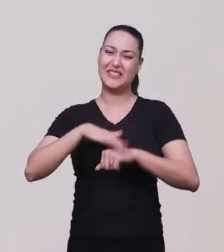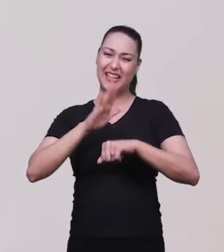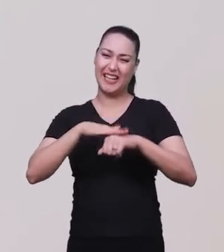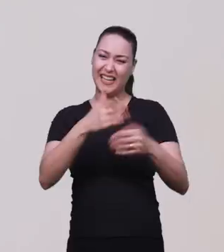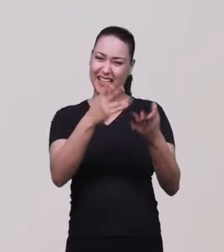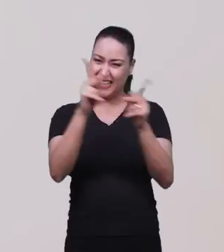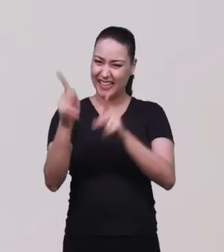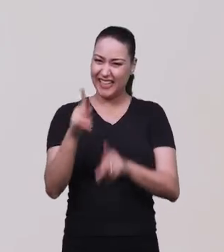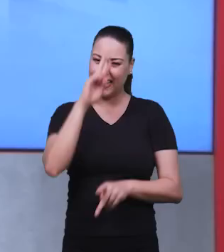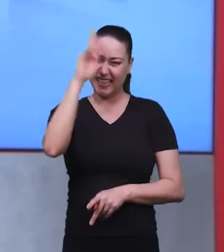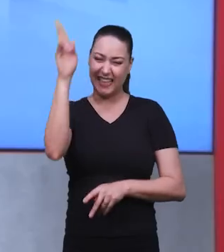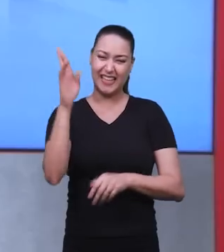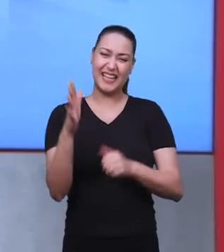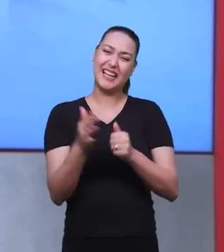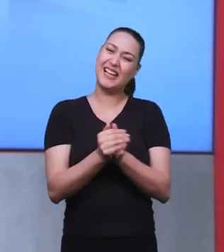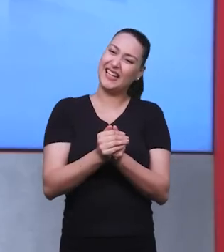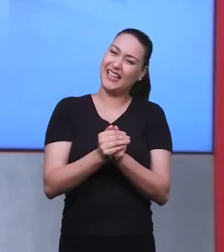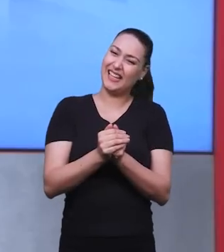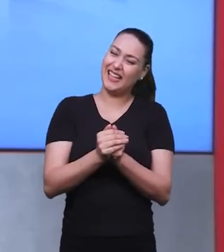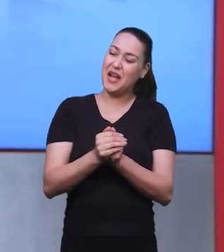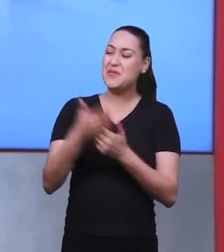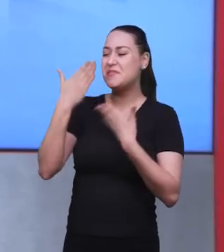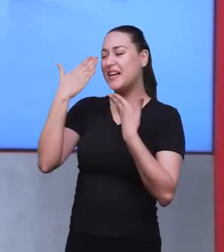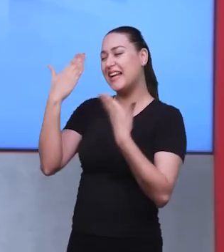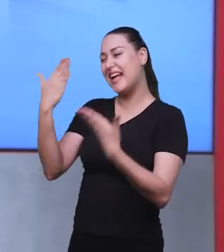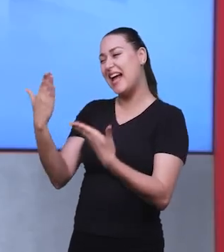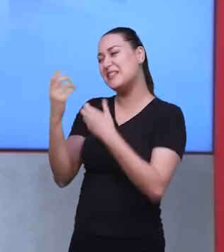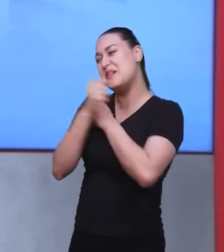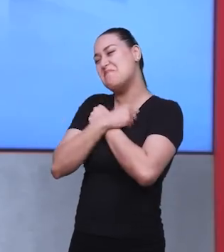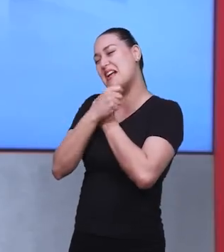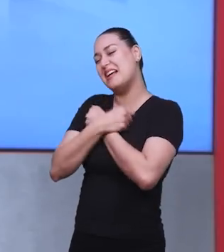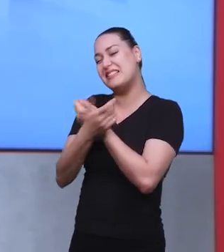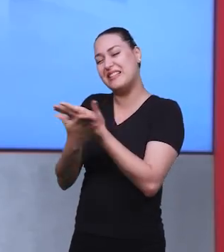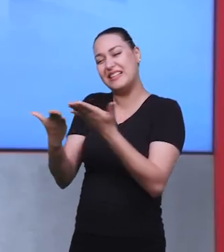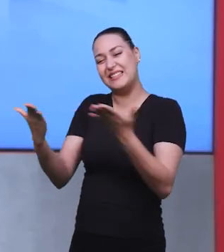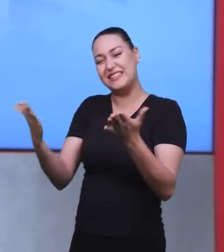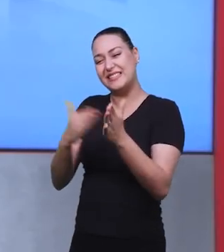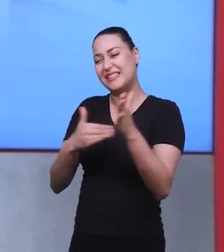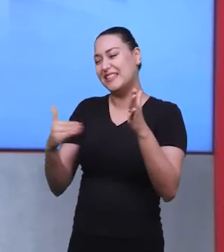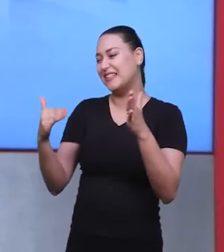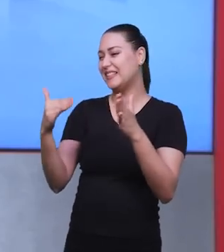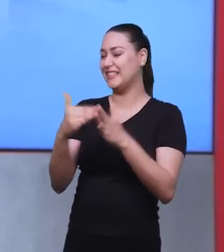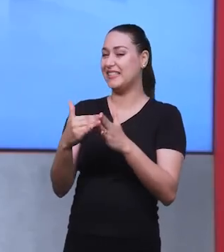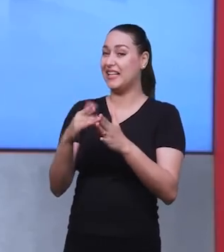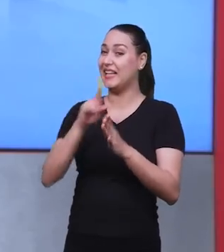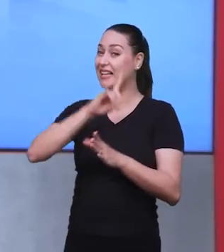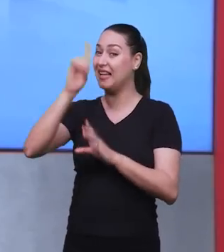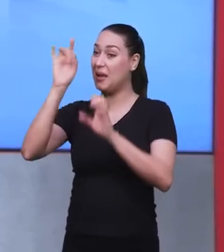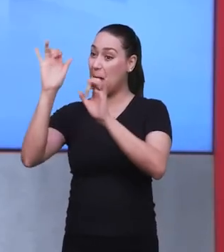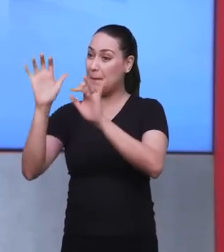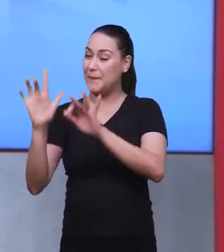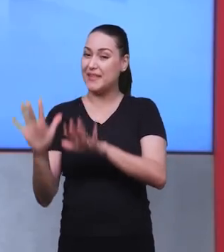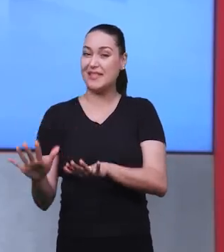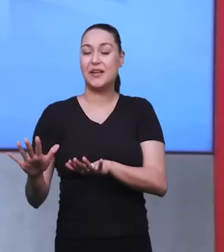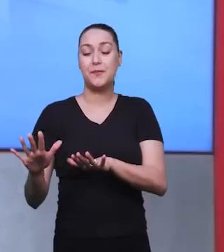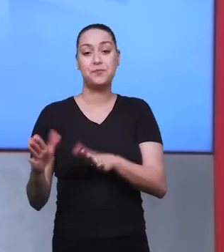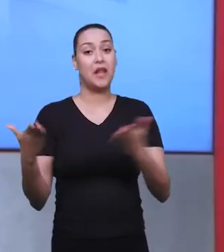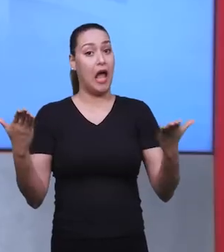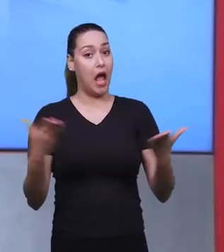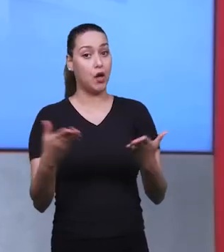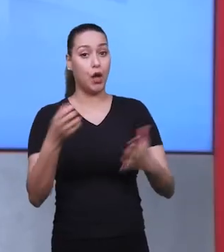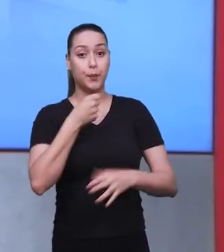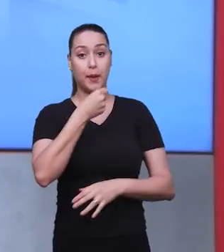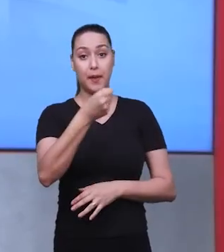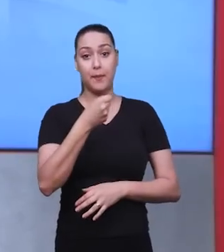Paz do Senhor. Tchau! Obrigado, minha irmã Deise. Dá um abraço no povo aí do Norte. Que Deus abençoe os nossos amados irmãos. E agora nós vamos falar com o nosso